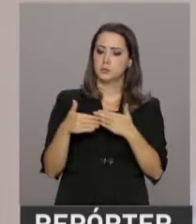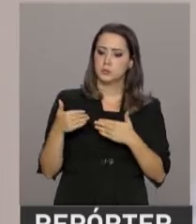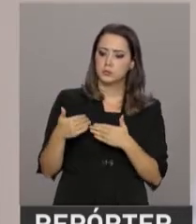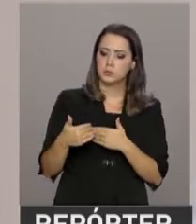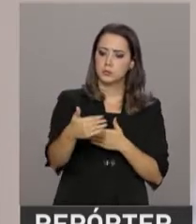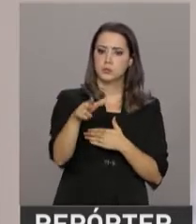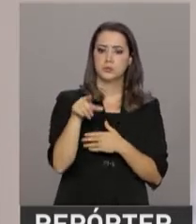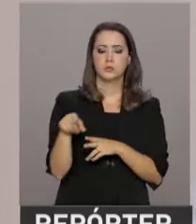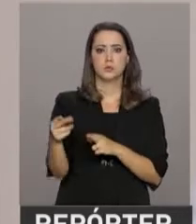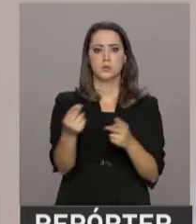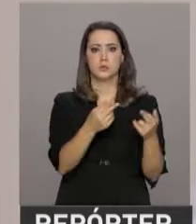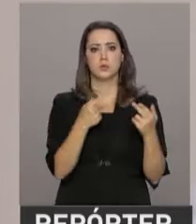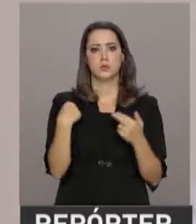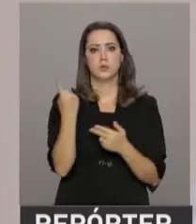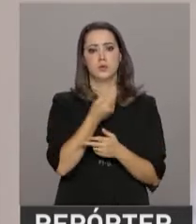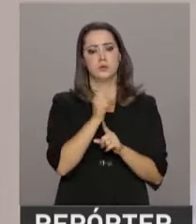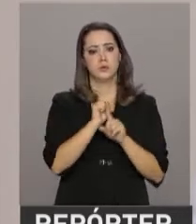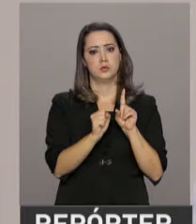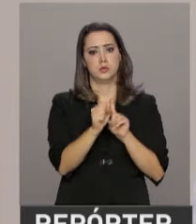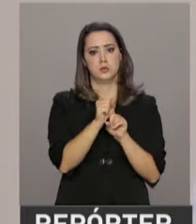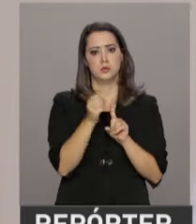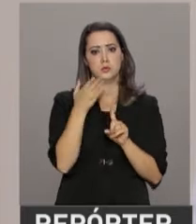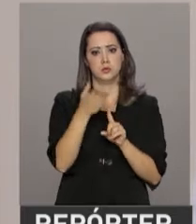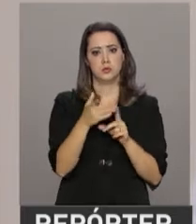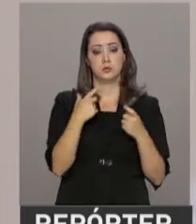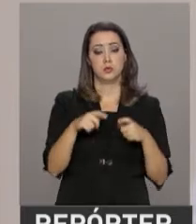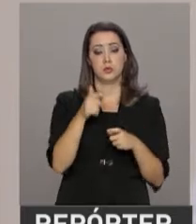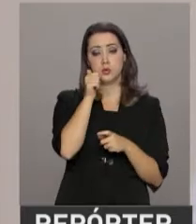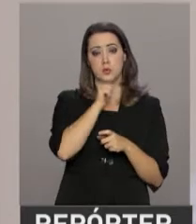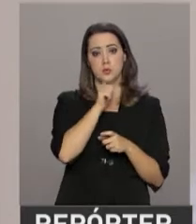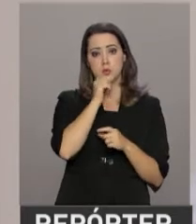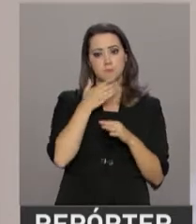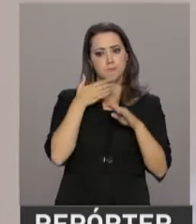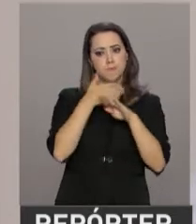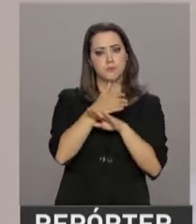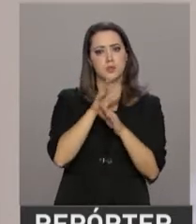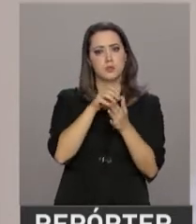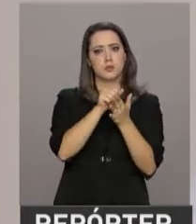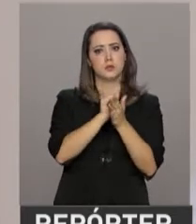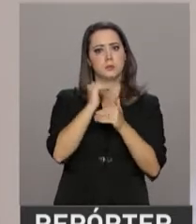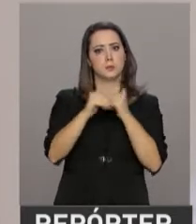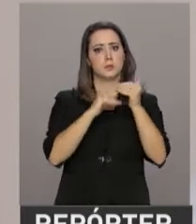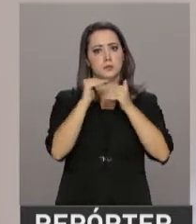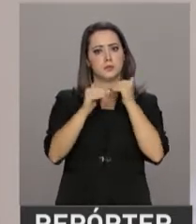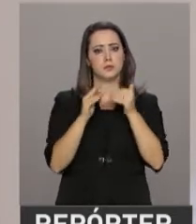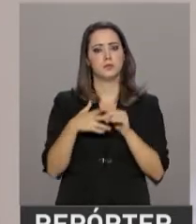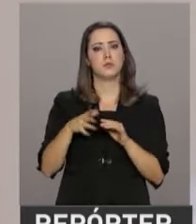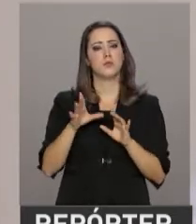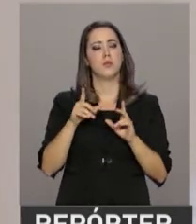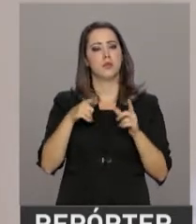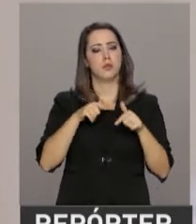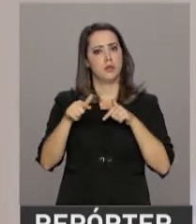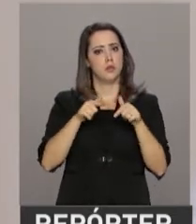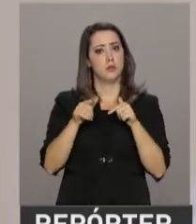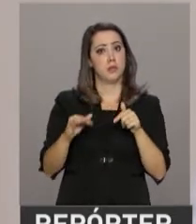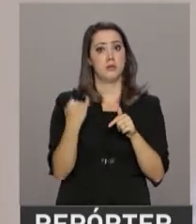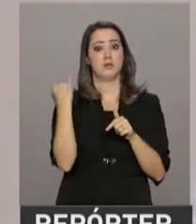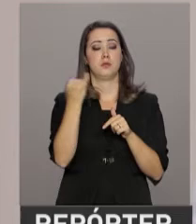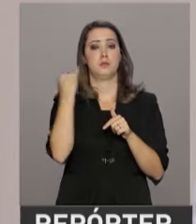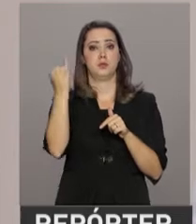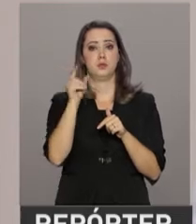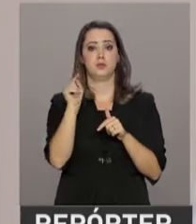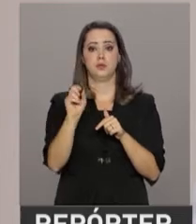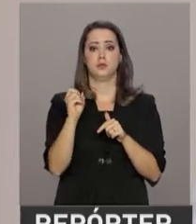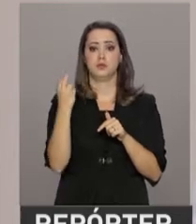que segue o padrão de nossa sociedade onde elas assumem de maneira crescente cargos e funções de relevância